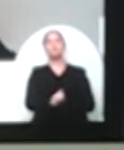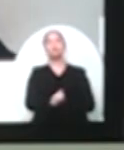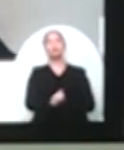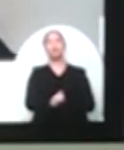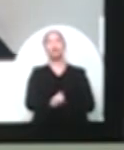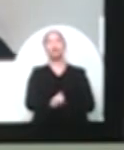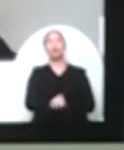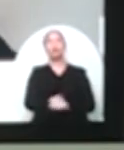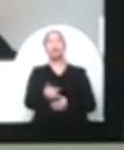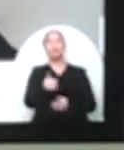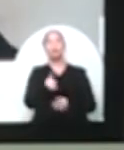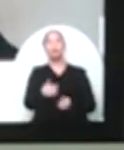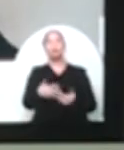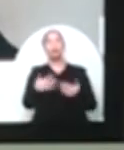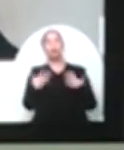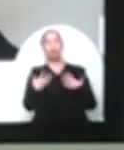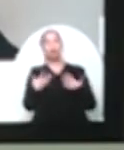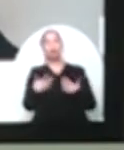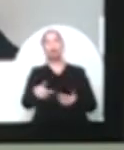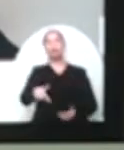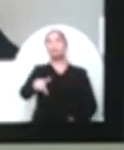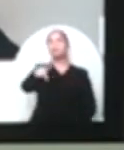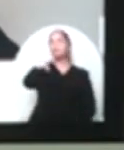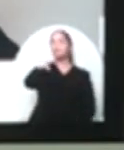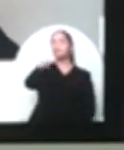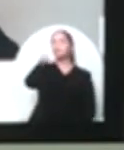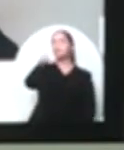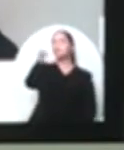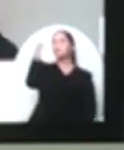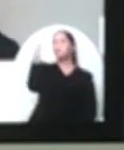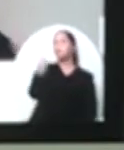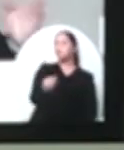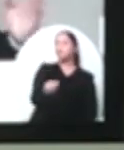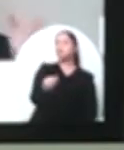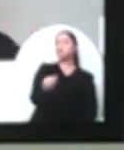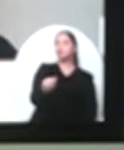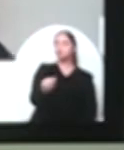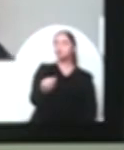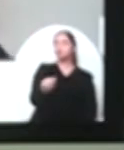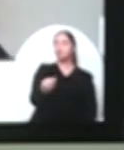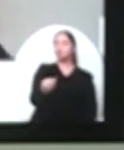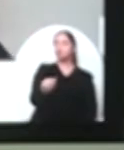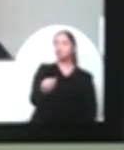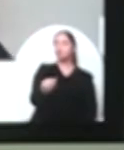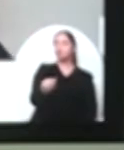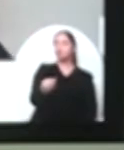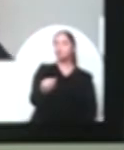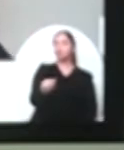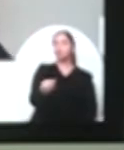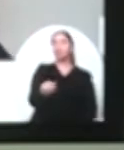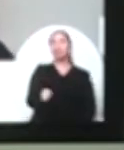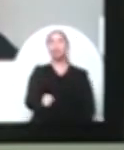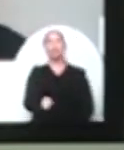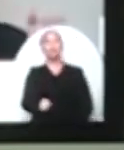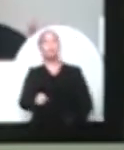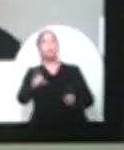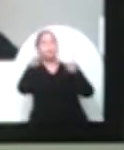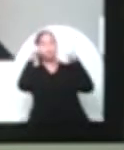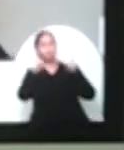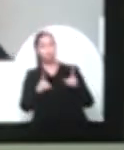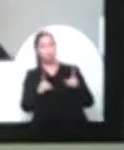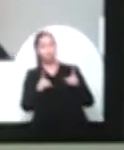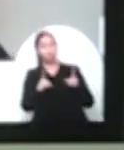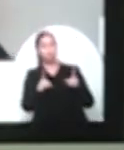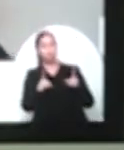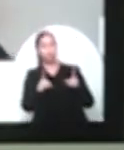de Proteção à Vida. As placas, conforme o projeto, devem ser afixadas nas praças públicas e